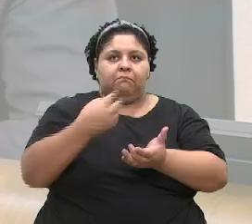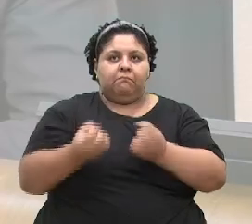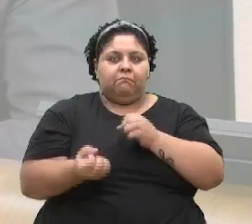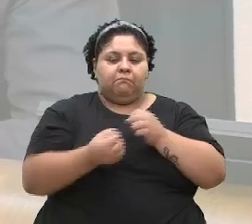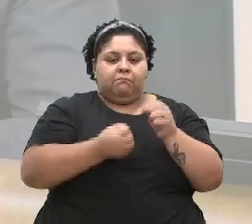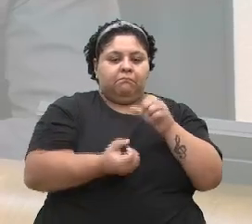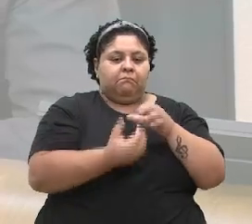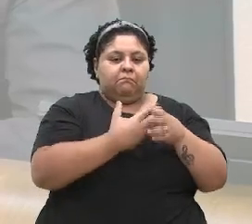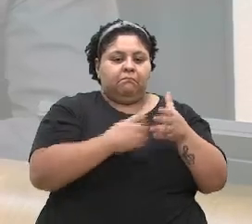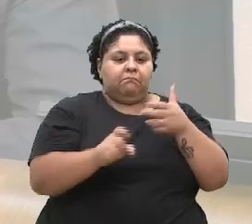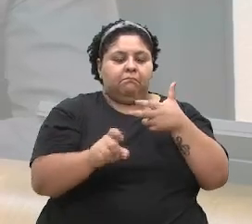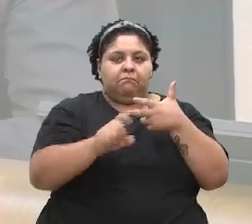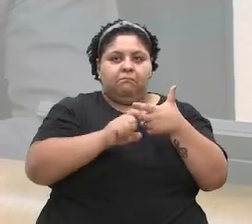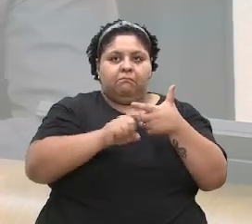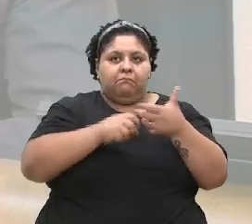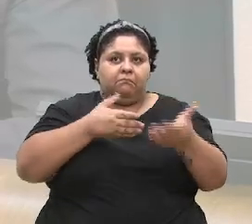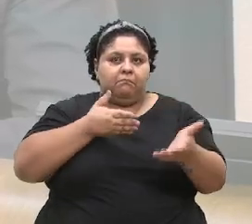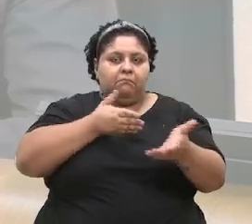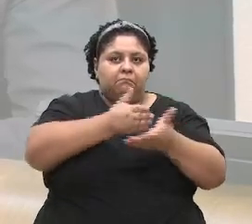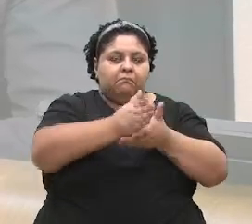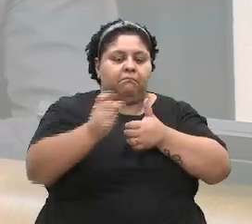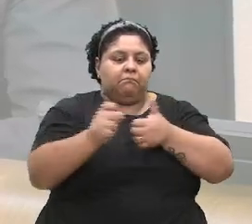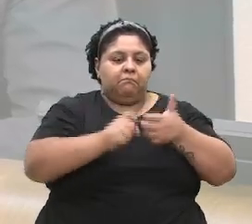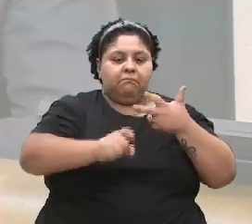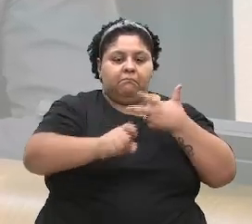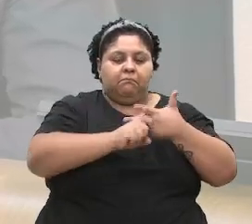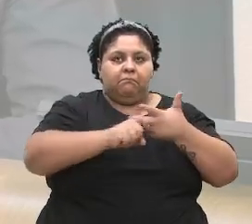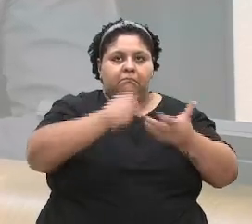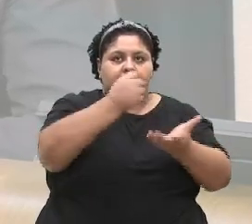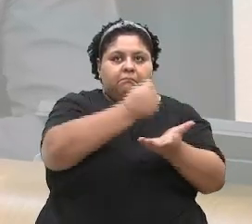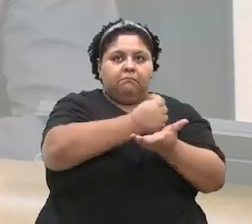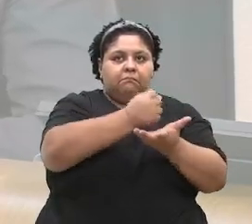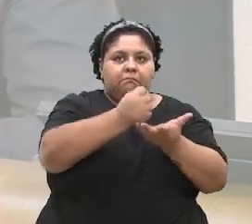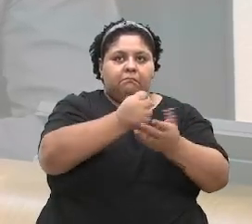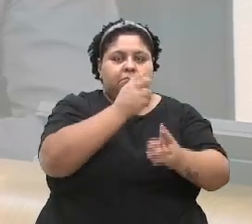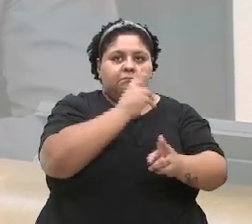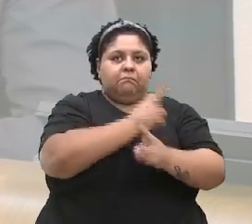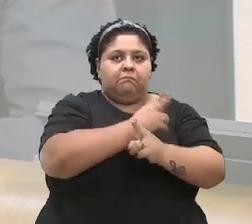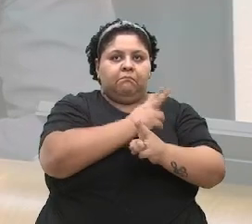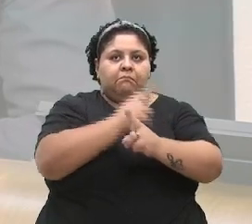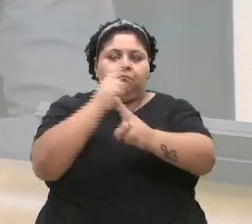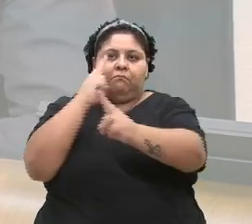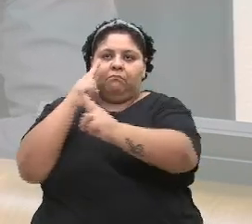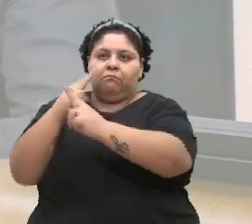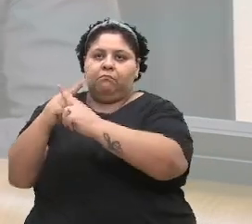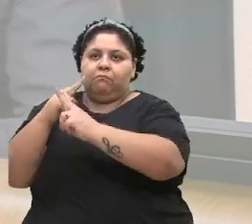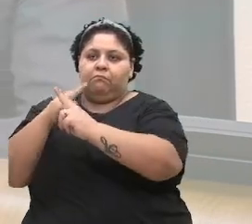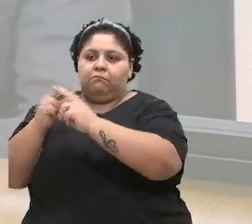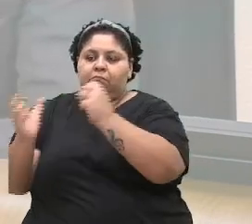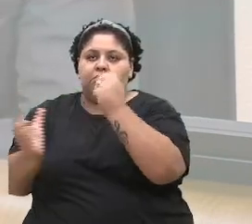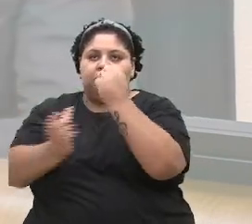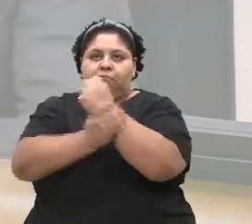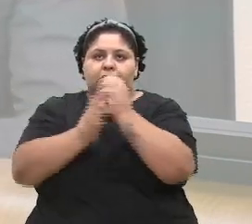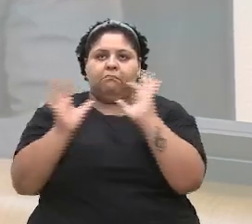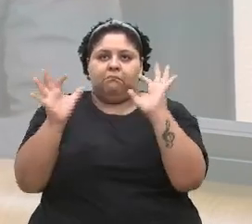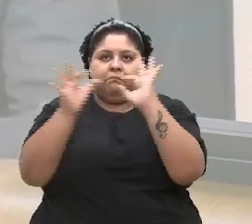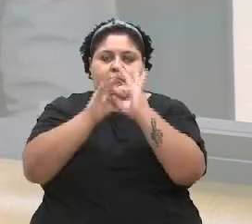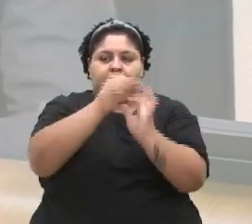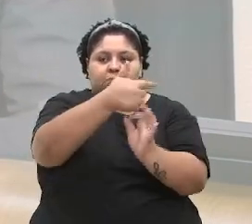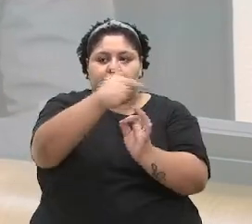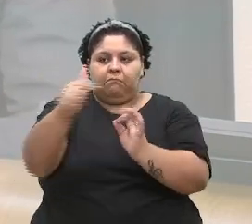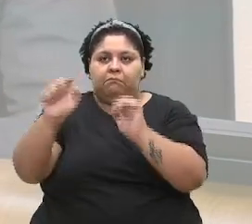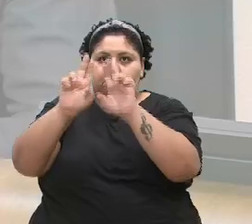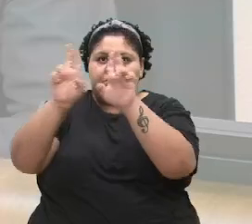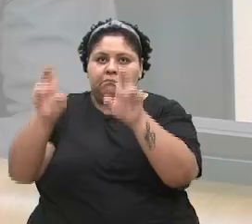Poder Executivo, que autoriza o Poder Executivo a contratar a operação de crédito com a Caixa Econômica Federal com a garantia da União e da outras